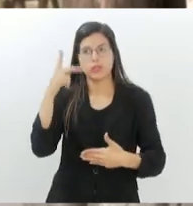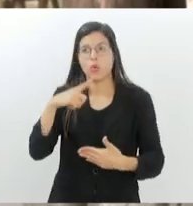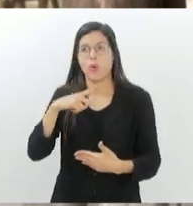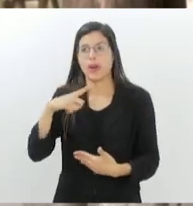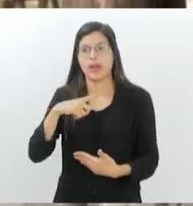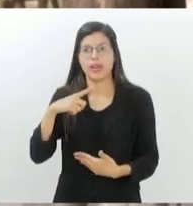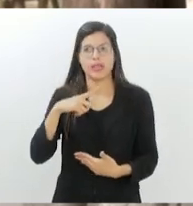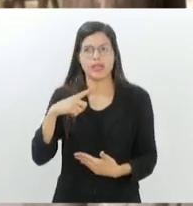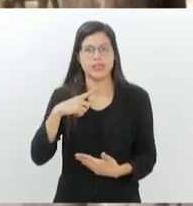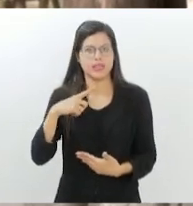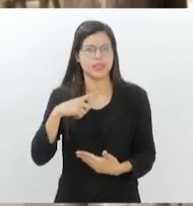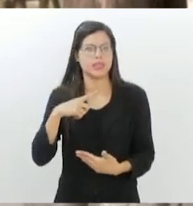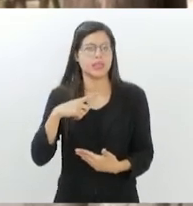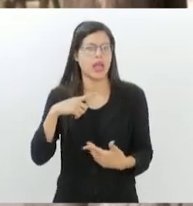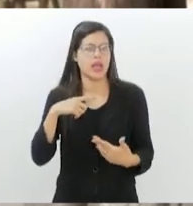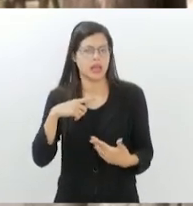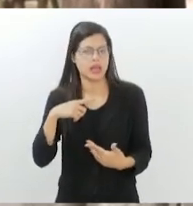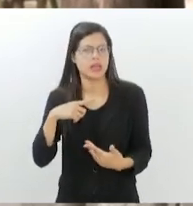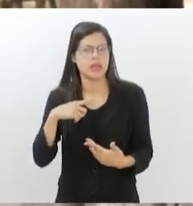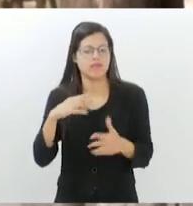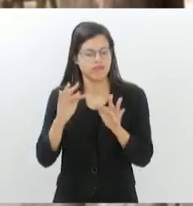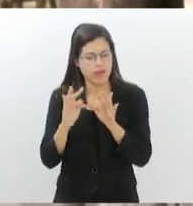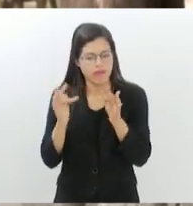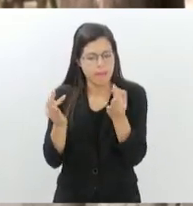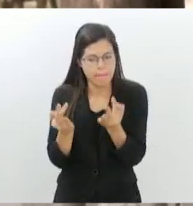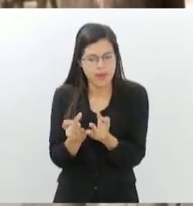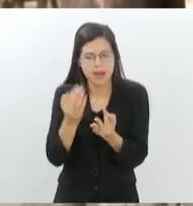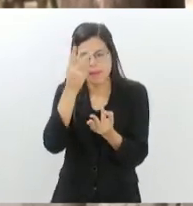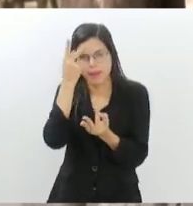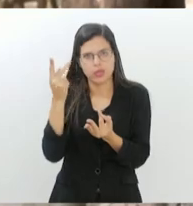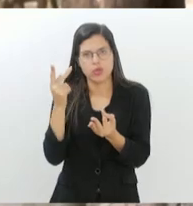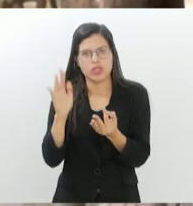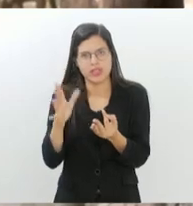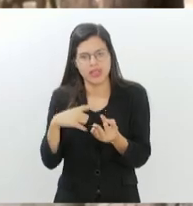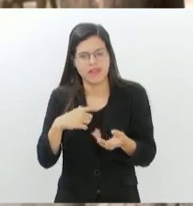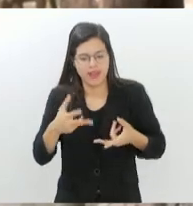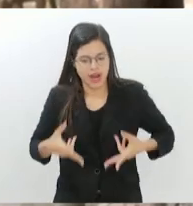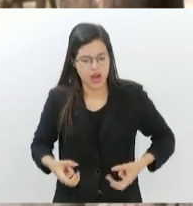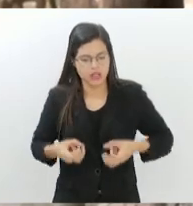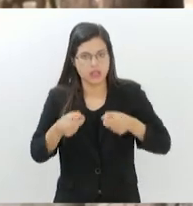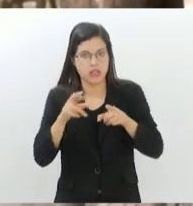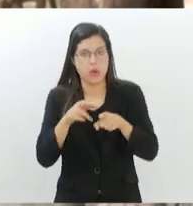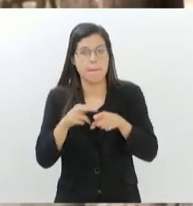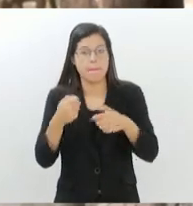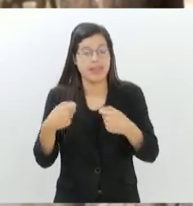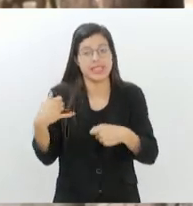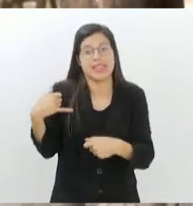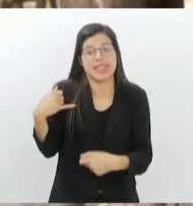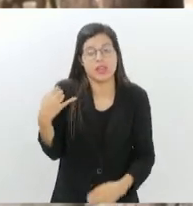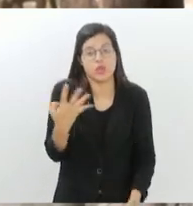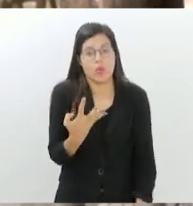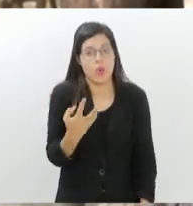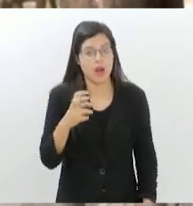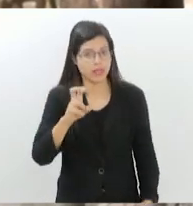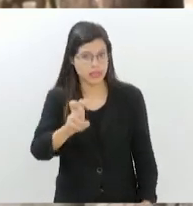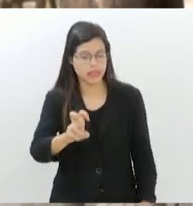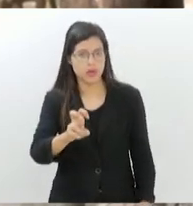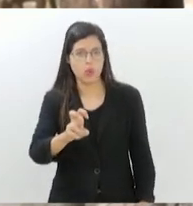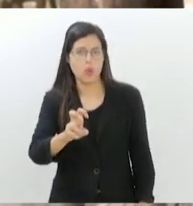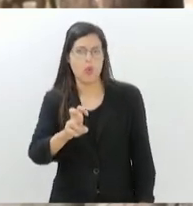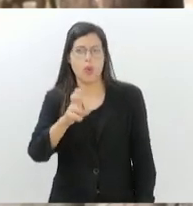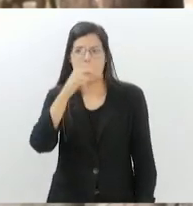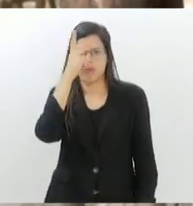parentes em linha direta com câncer de próstata, eles têm que começar a avaliação aos 45. Os que não têm